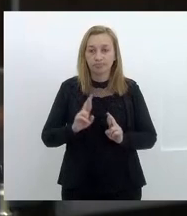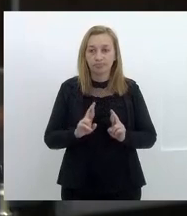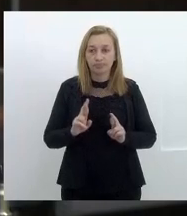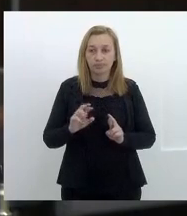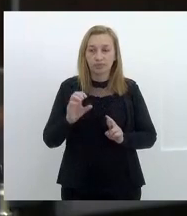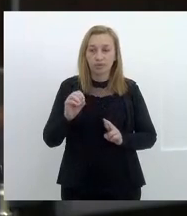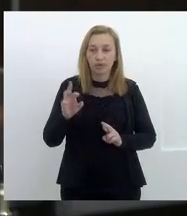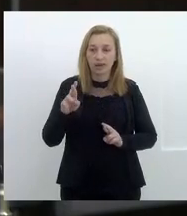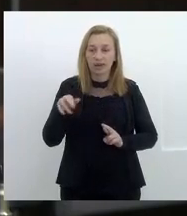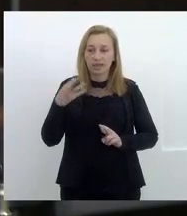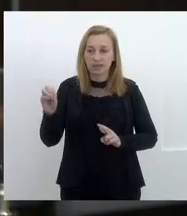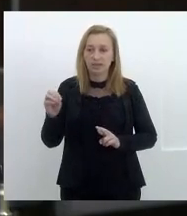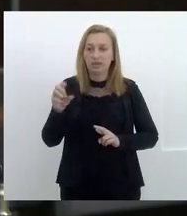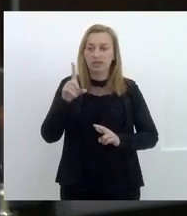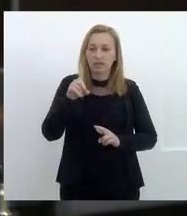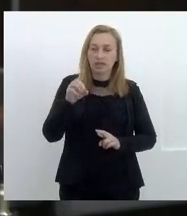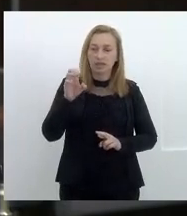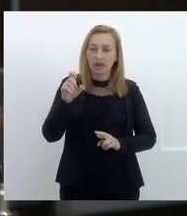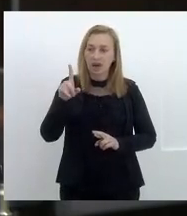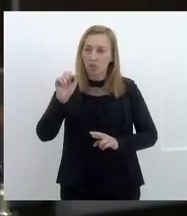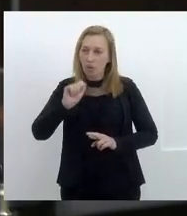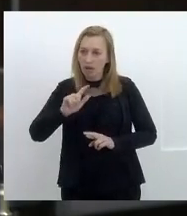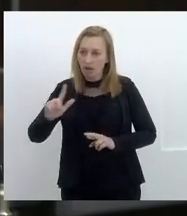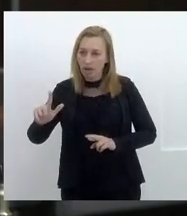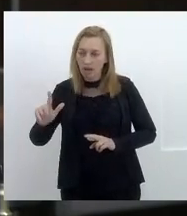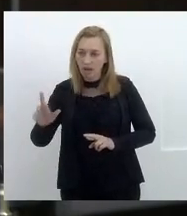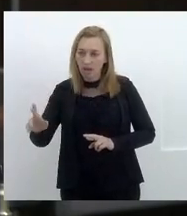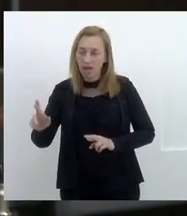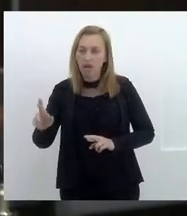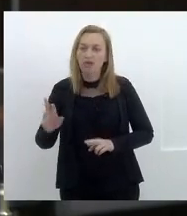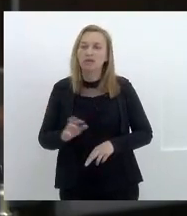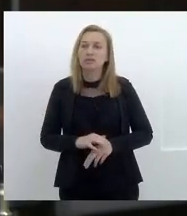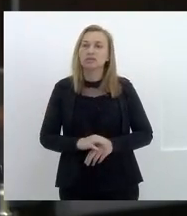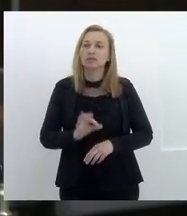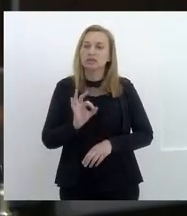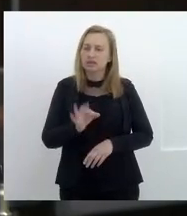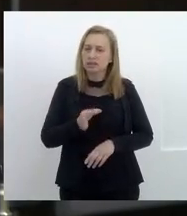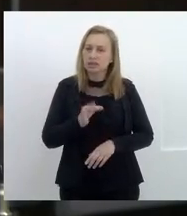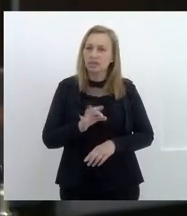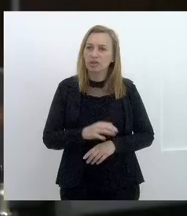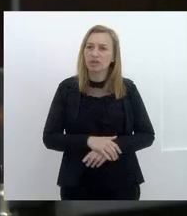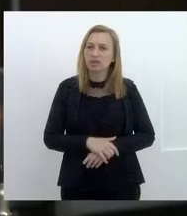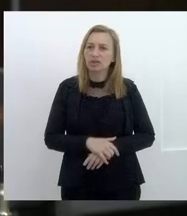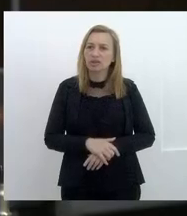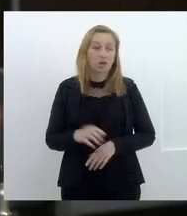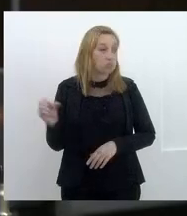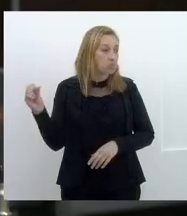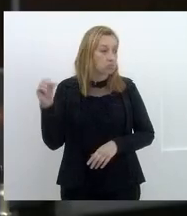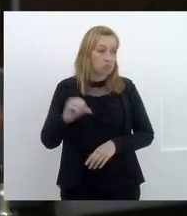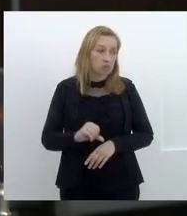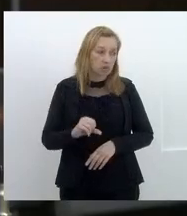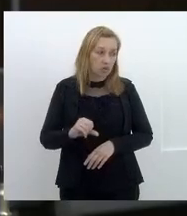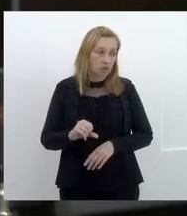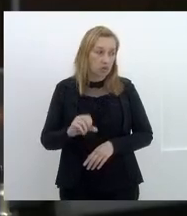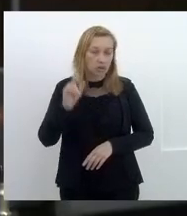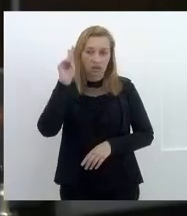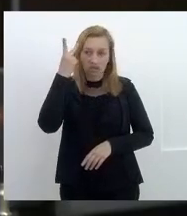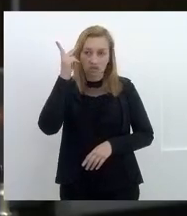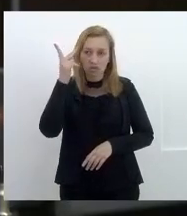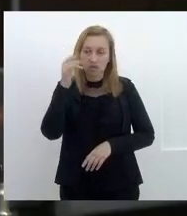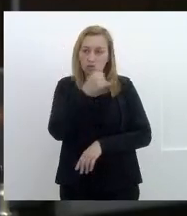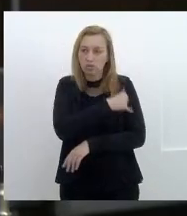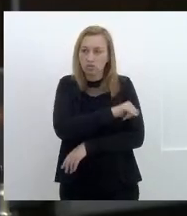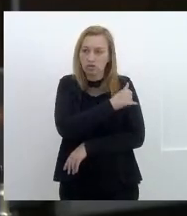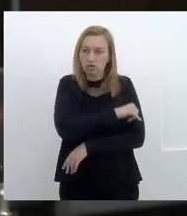operação dela ué presente Sérgio Aureliano que é provavelmente a pior operação da história do Rio de